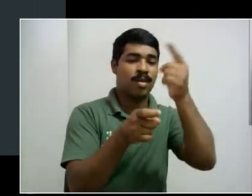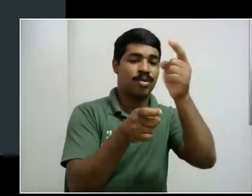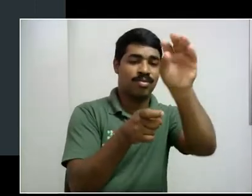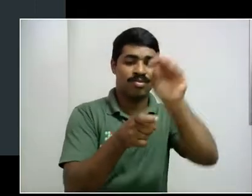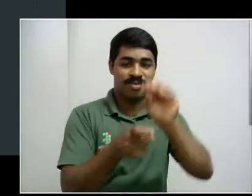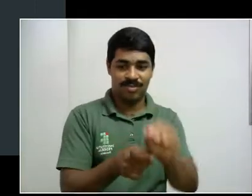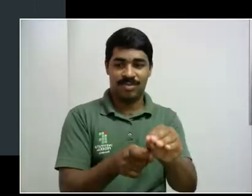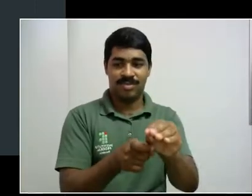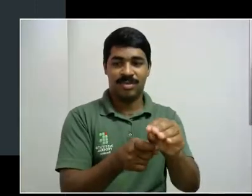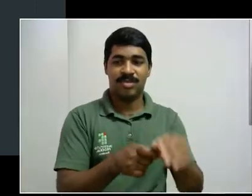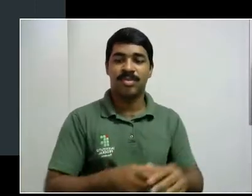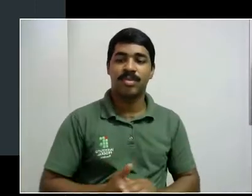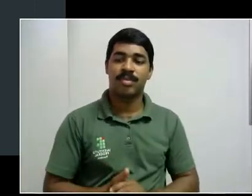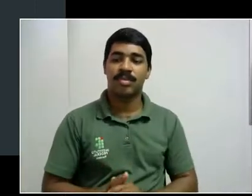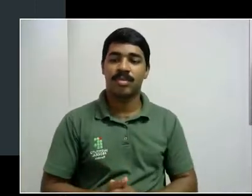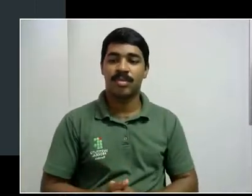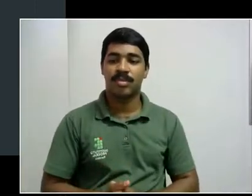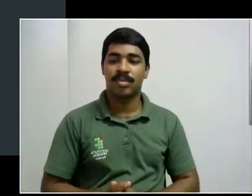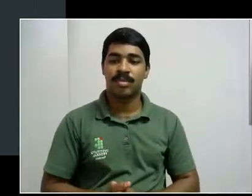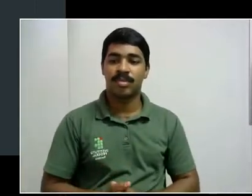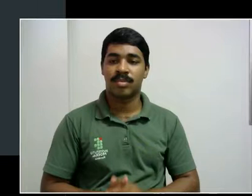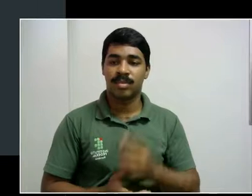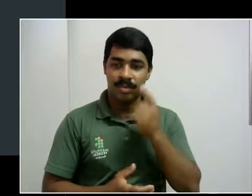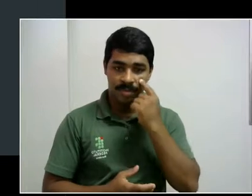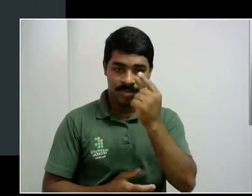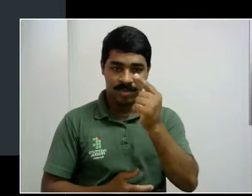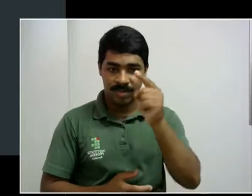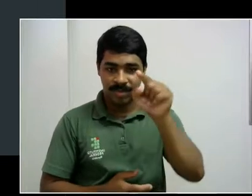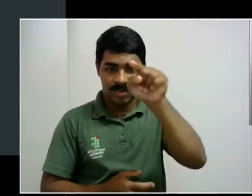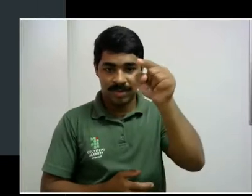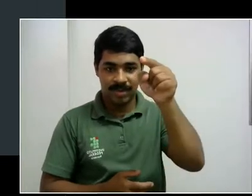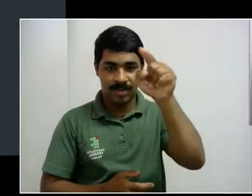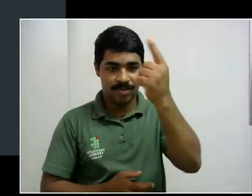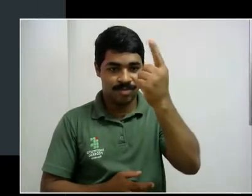Mais o b, aqui ó, esse menos 1 aqui ele surgiu daqui, tá? Aqui de cima.